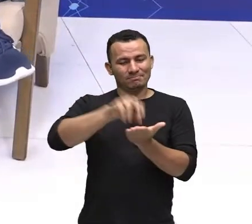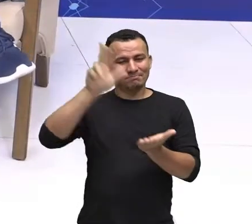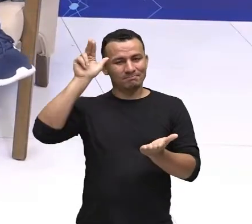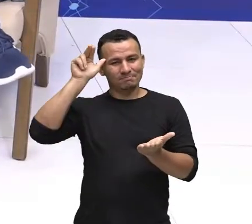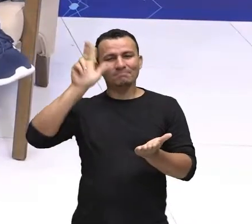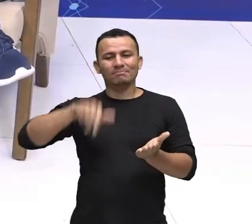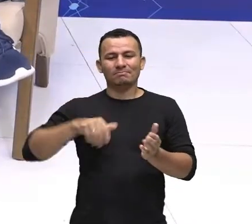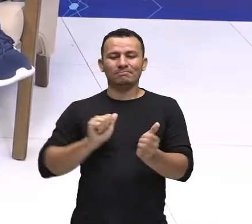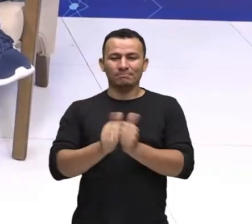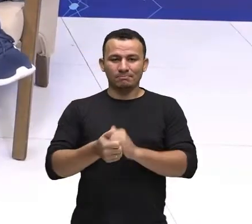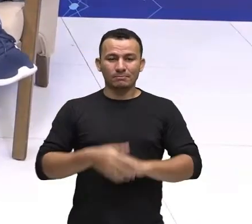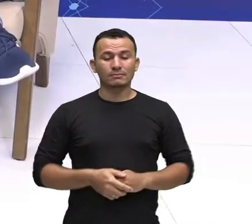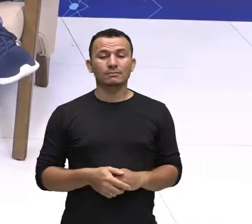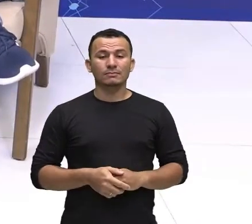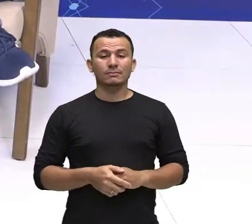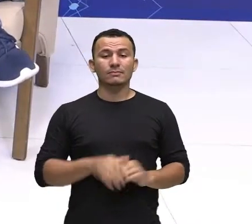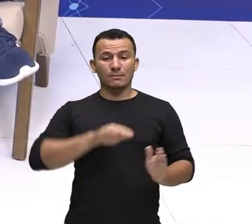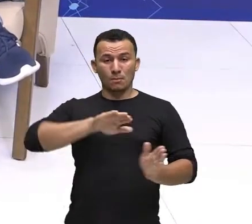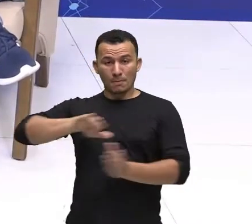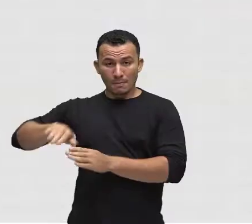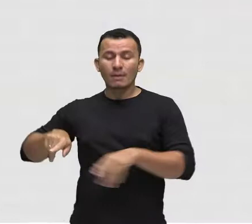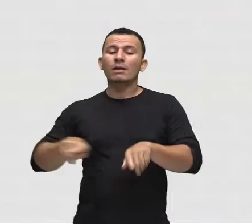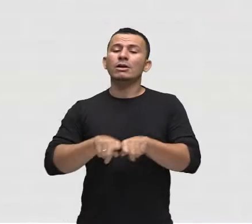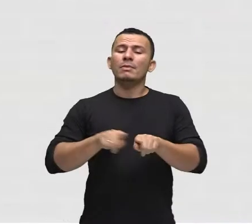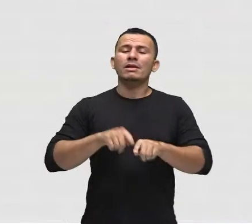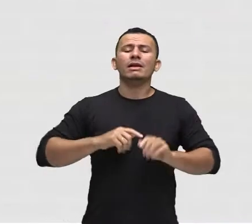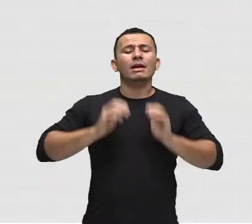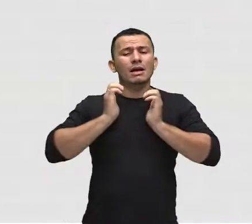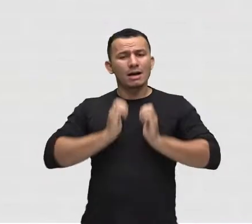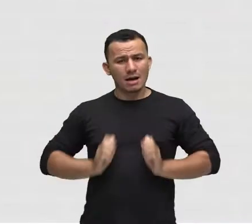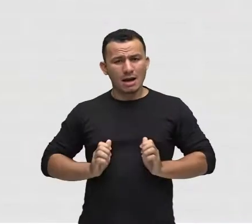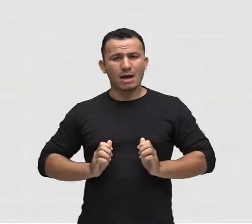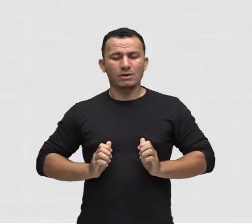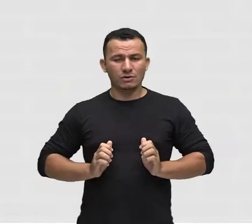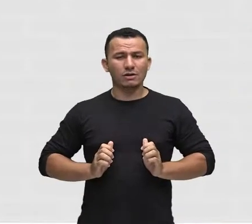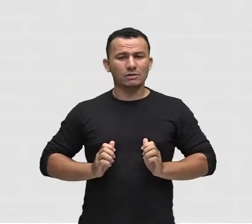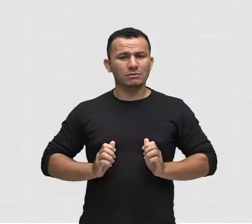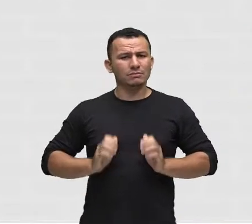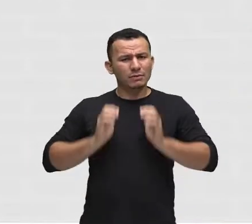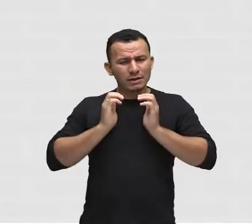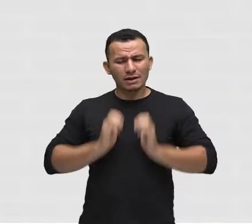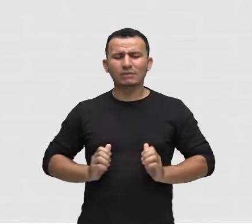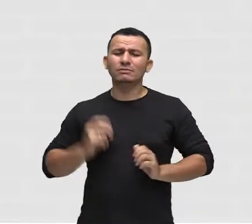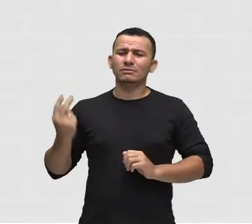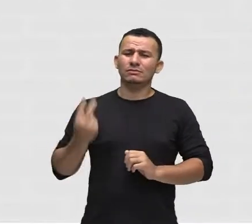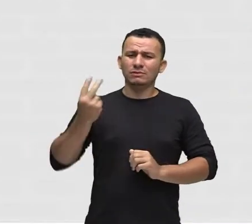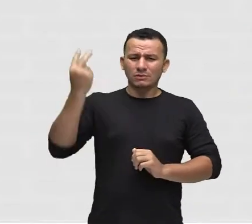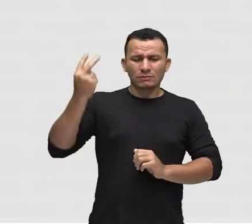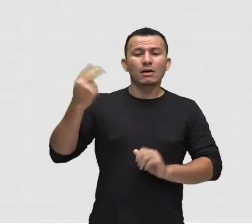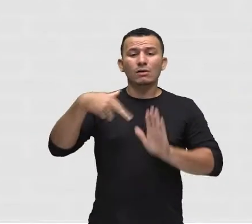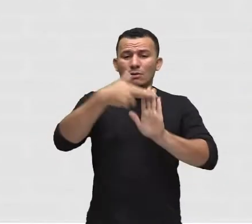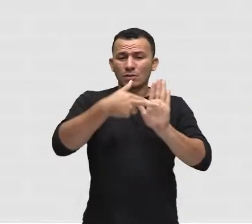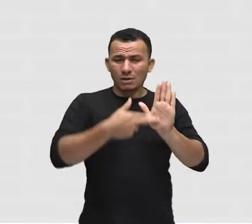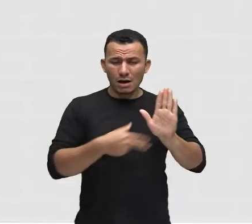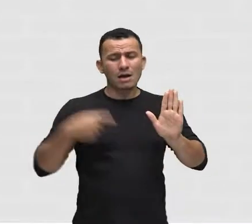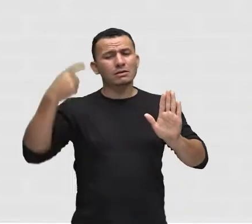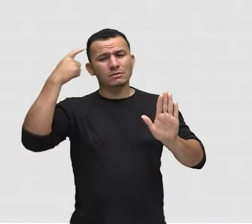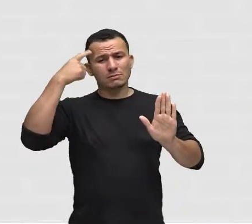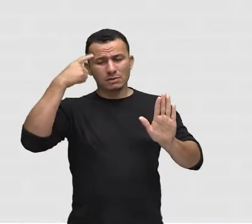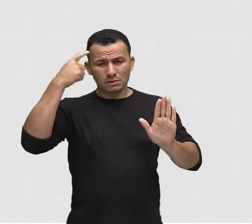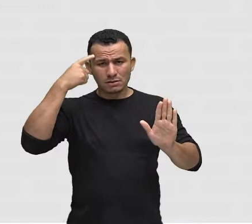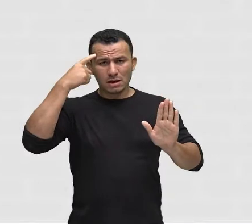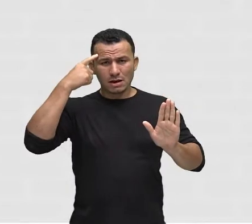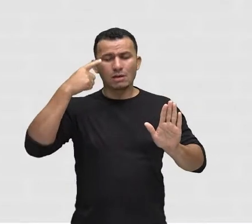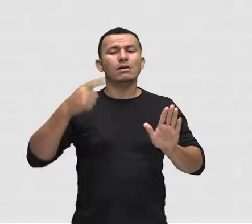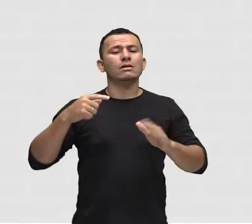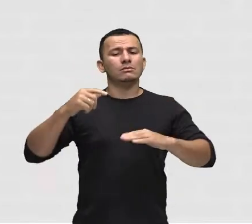dessa postura ética, que é uma coisa que se manifesta no esporte, né? Reconhecer e ponderar os valores conflitantes e dilemas éticos antes de se